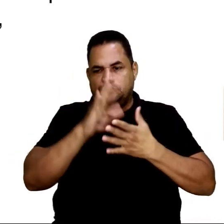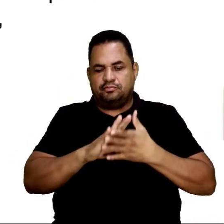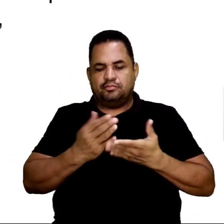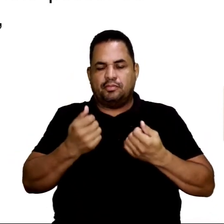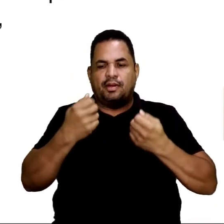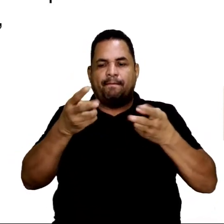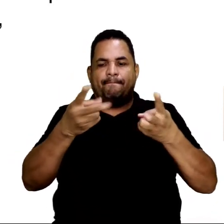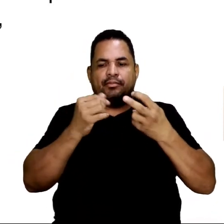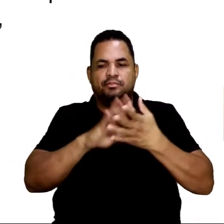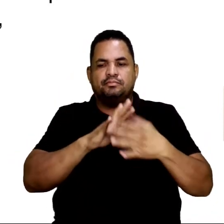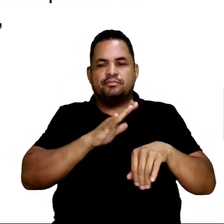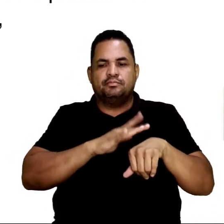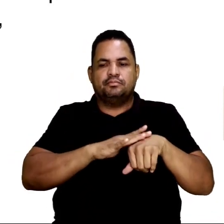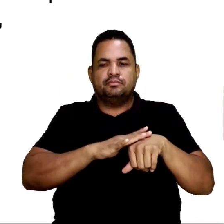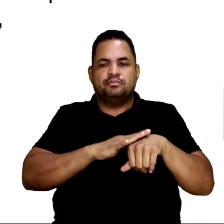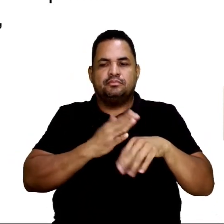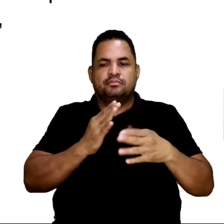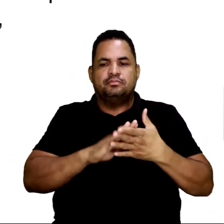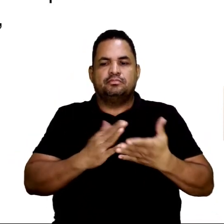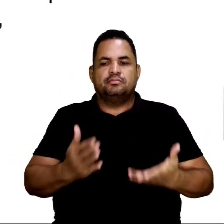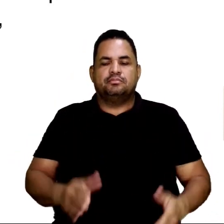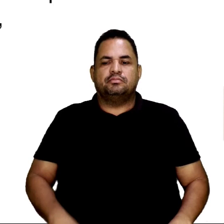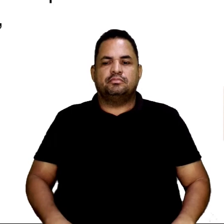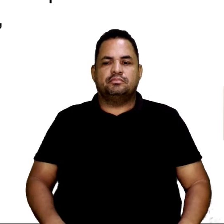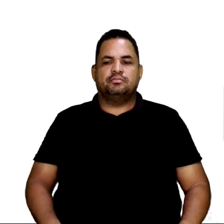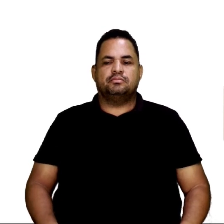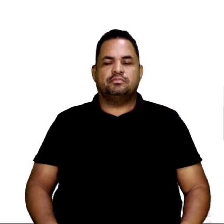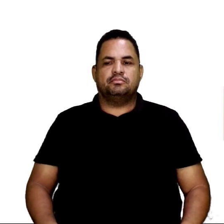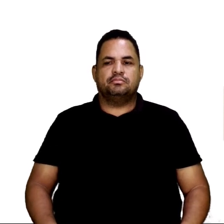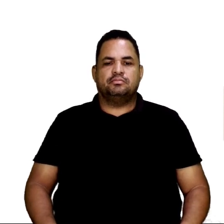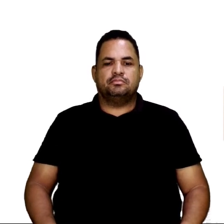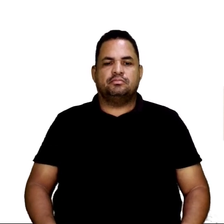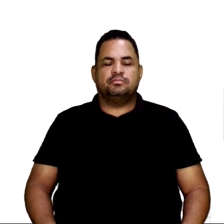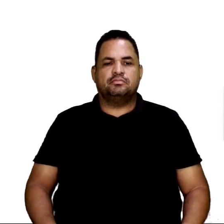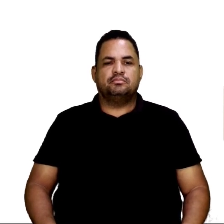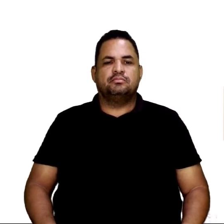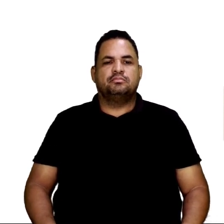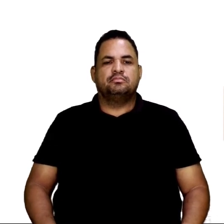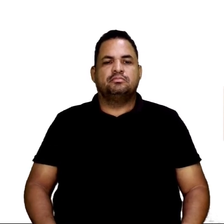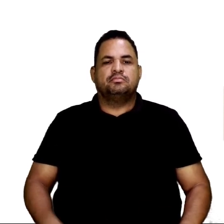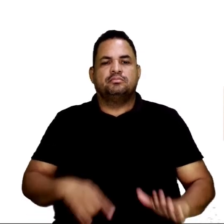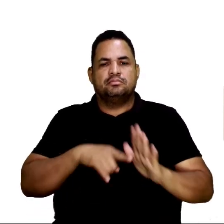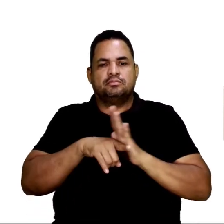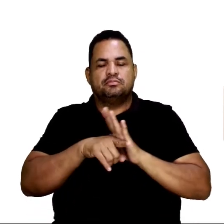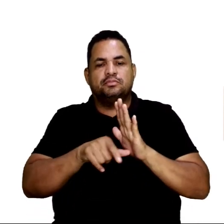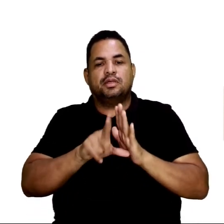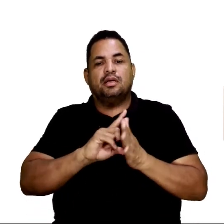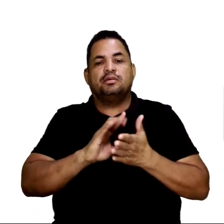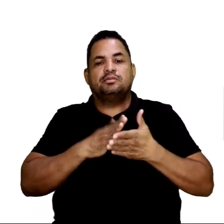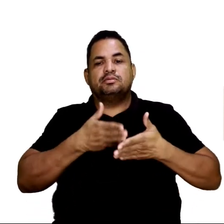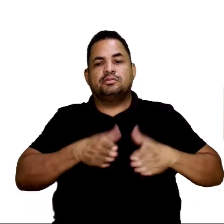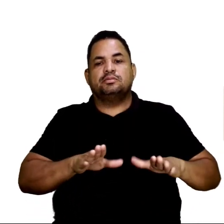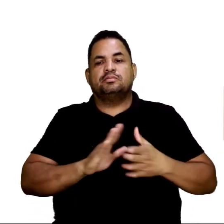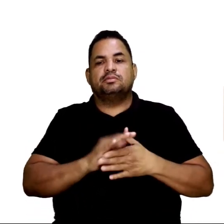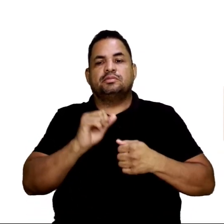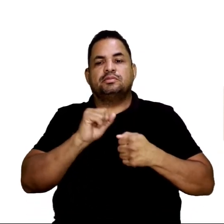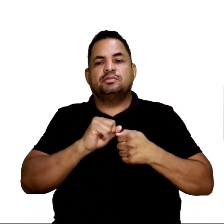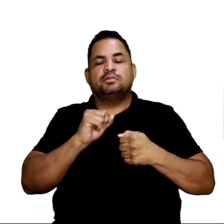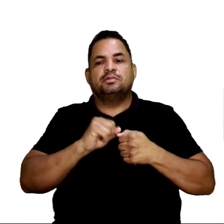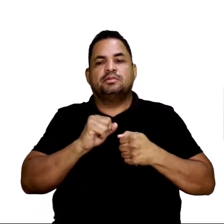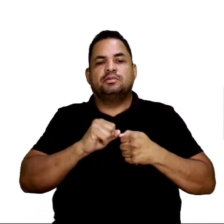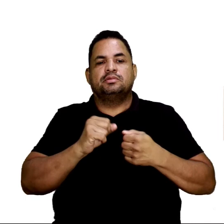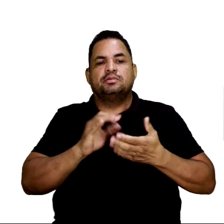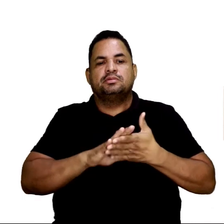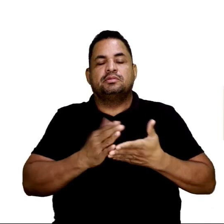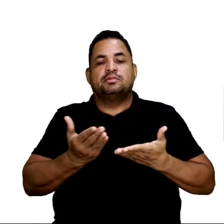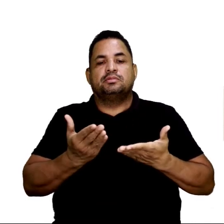dessas doenças ou anomalias genéticas, tá? O diagnóstico pré-natal pode ser realizado